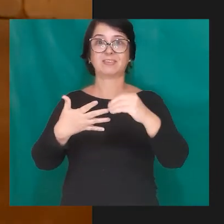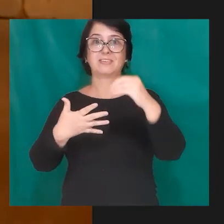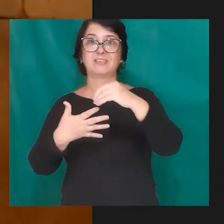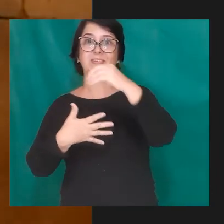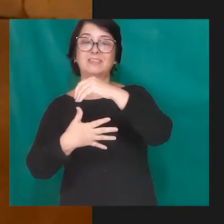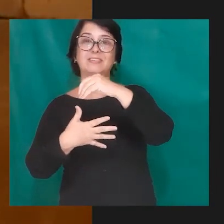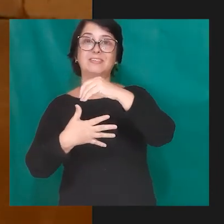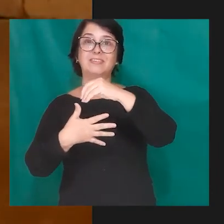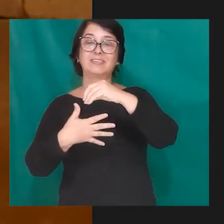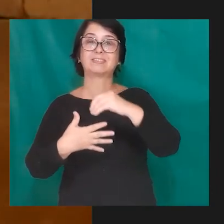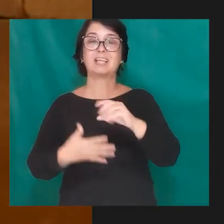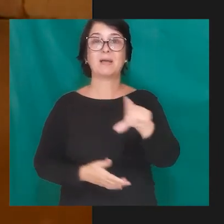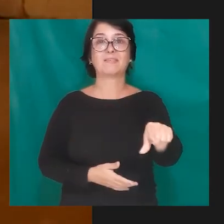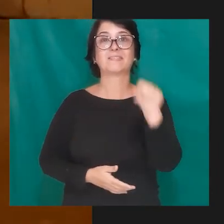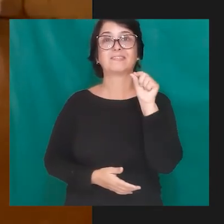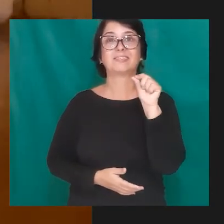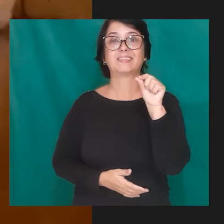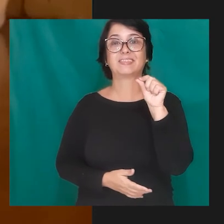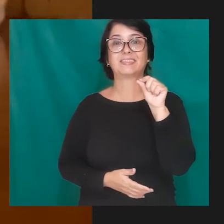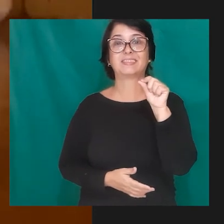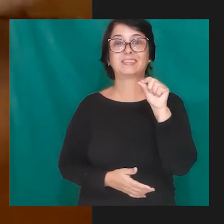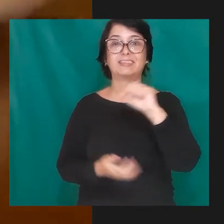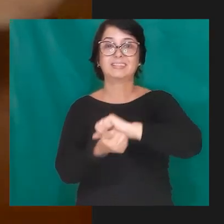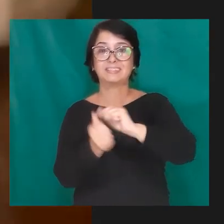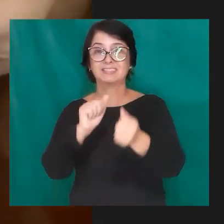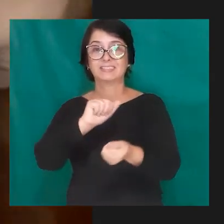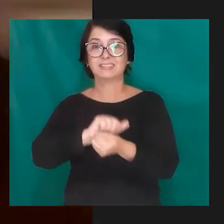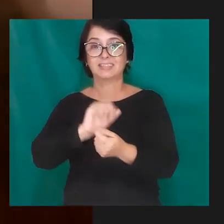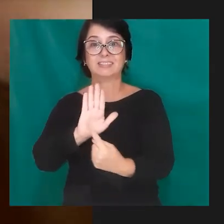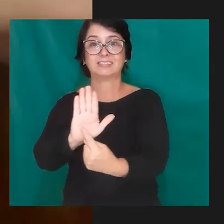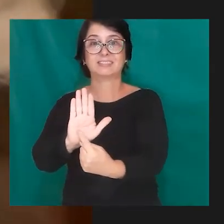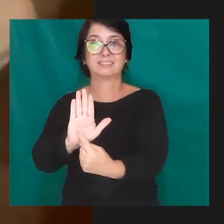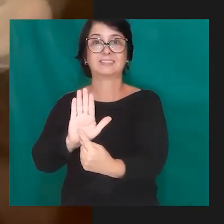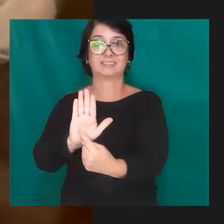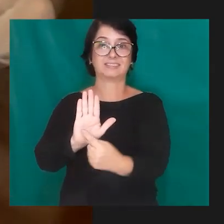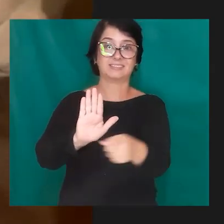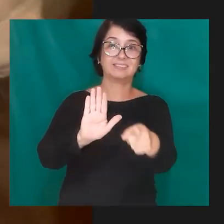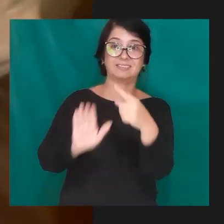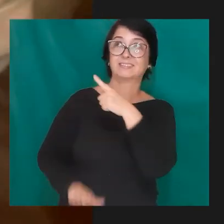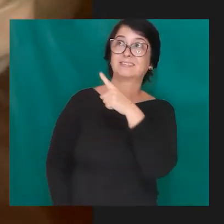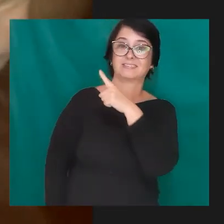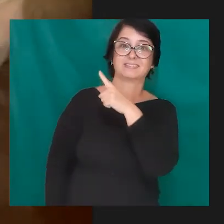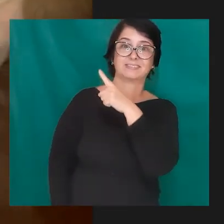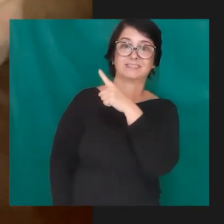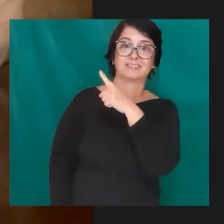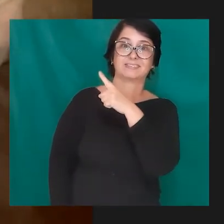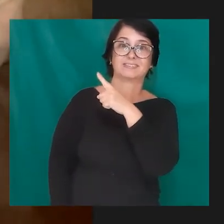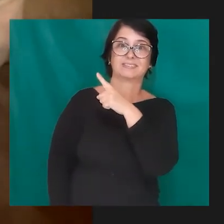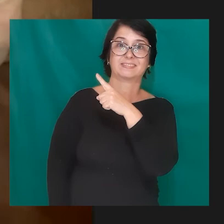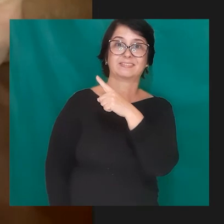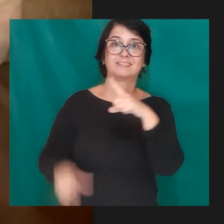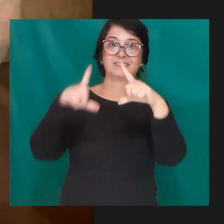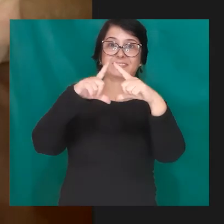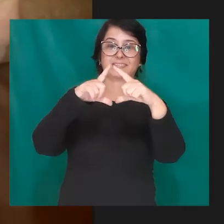fechando. Então, o que eu peguei? O botão, assim, ó, o botão em vez de redondo, quadrado. Só que daí,